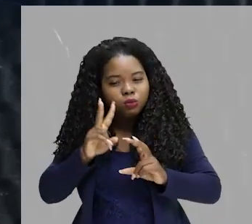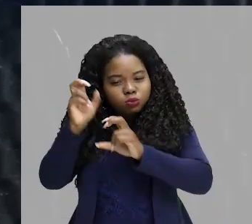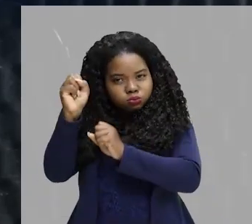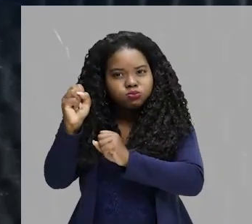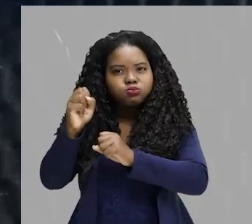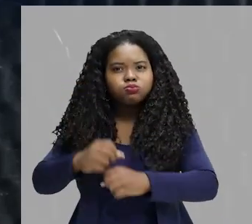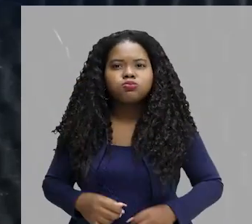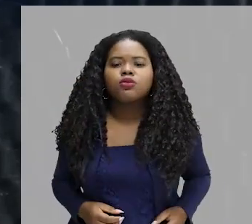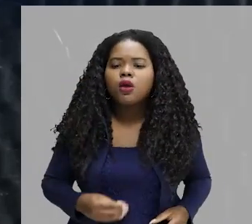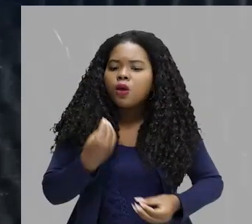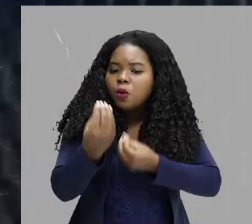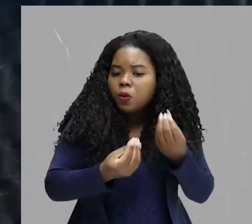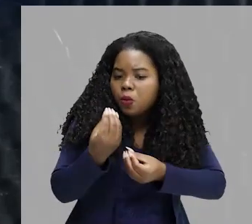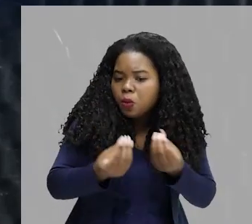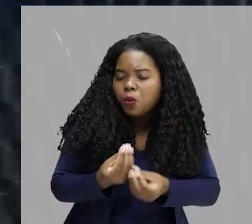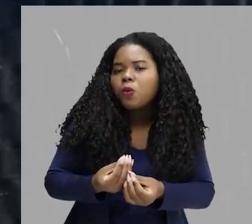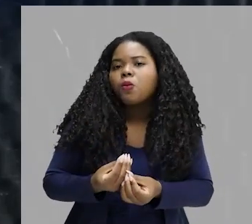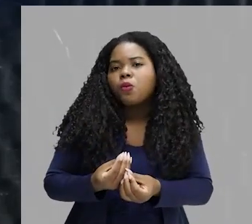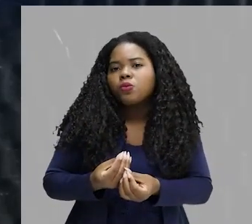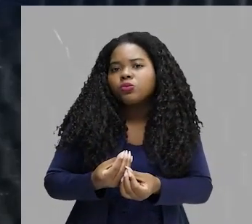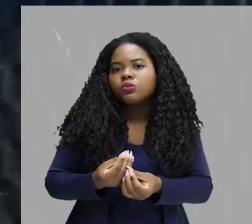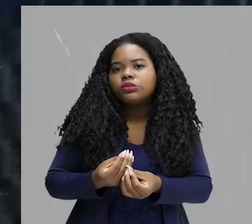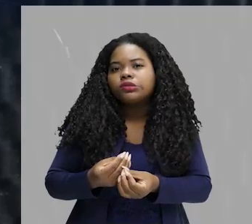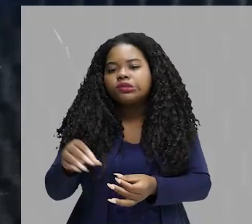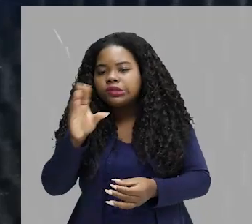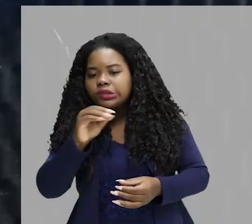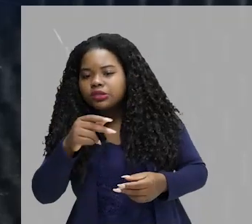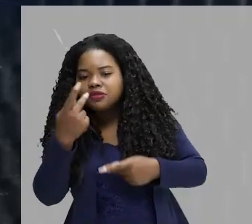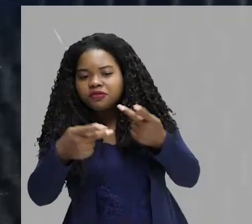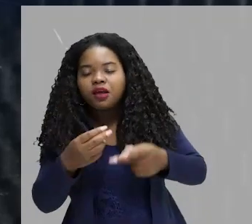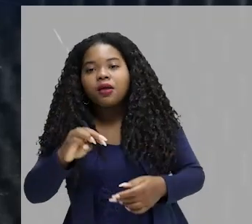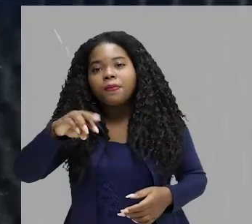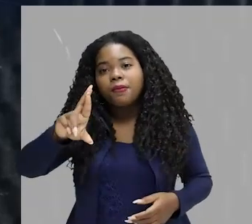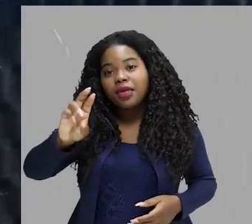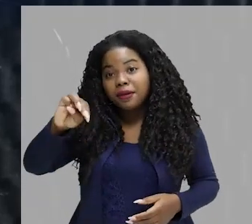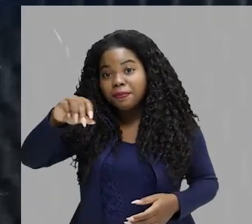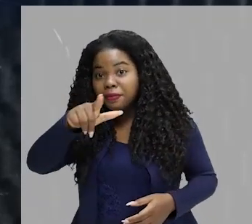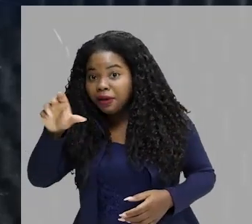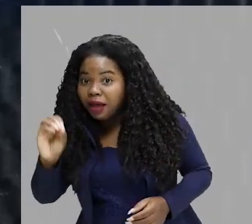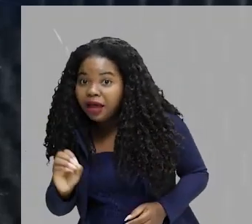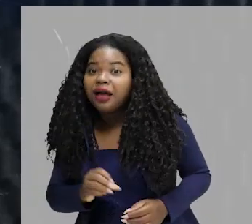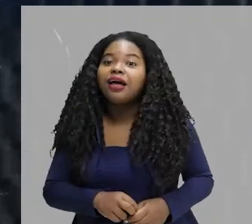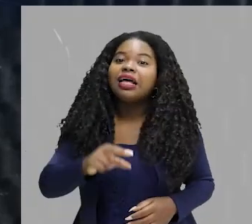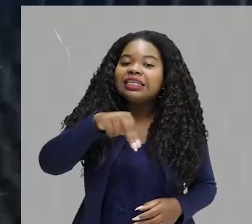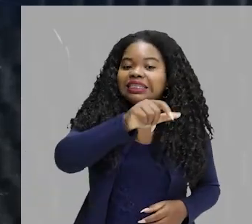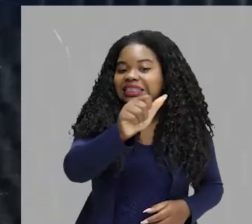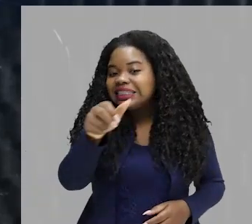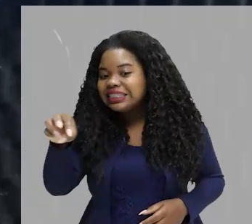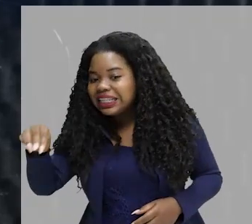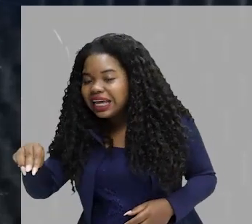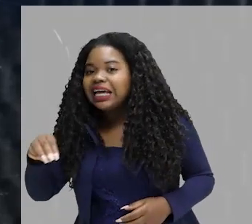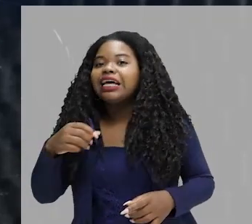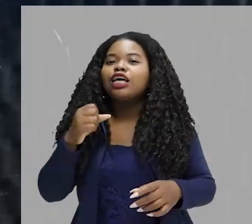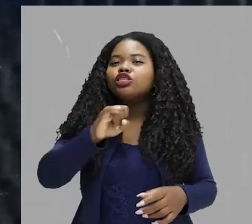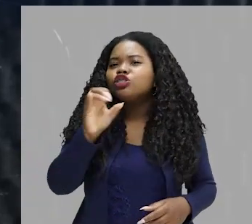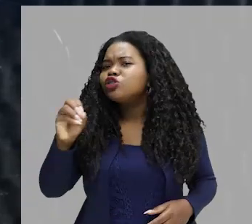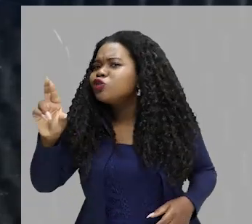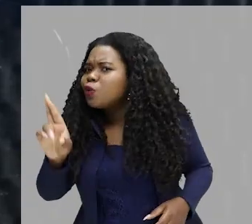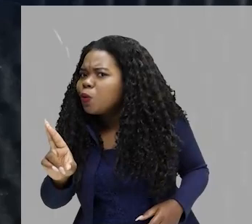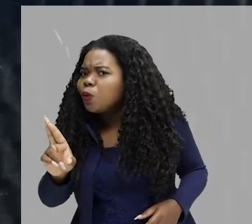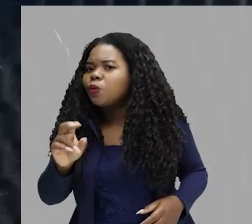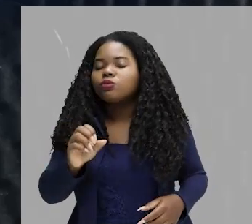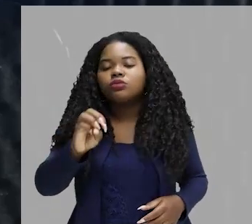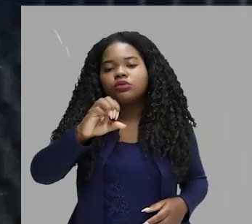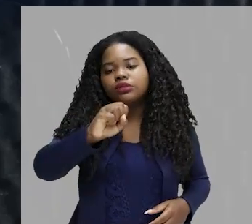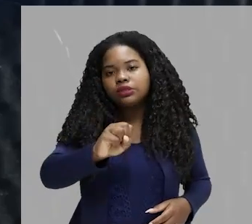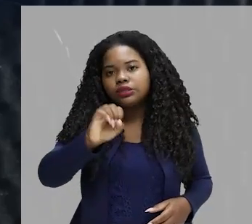as expressões que a gente fala aqui no Maranhão, a gente fala minha irmã, nan, senhor, né? Então tudo isso está diretamente ligado à nossa cultura, a